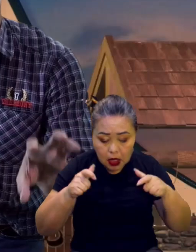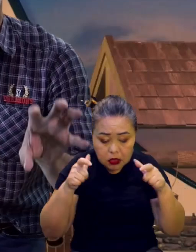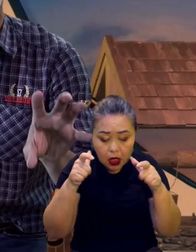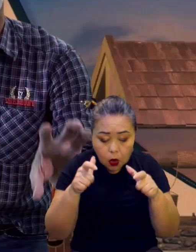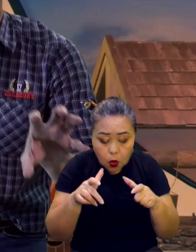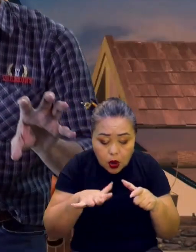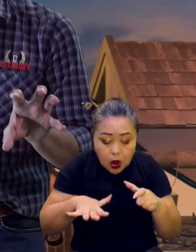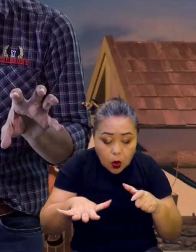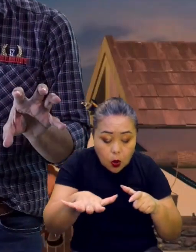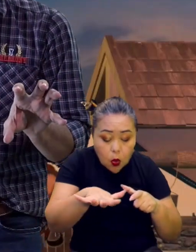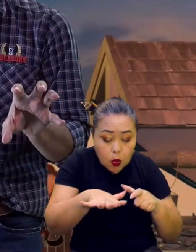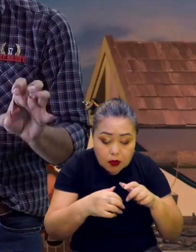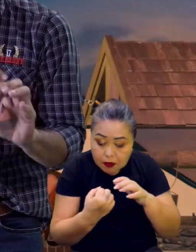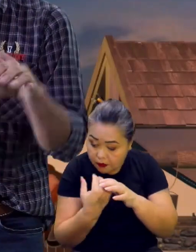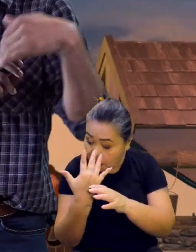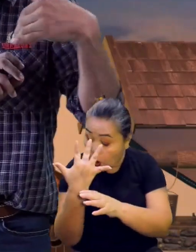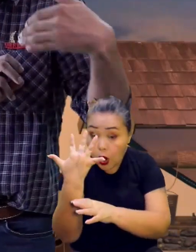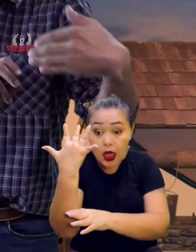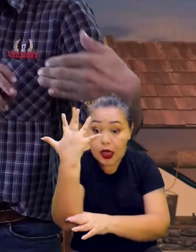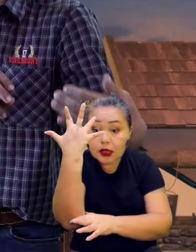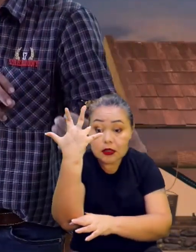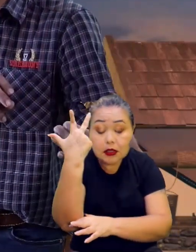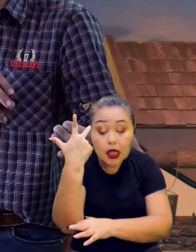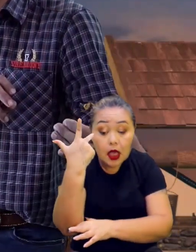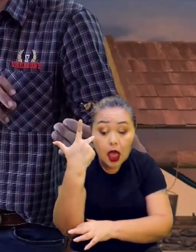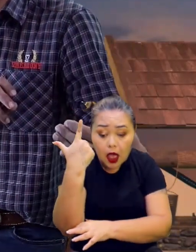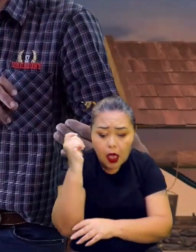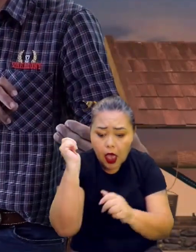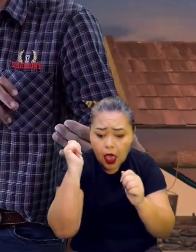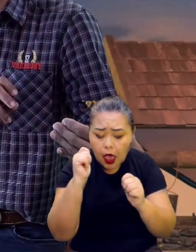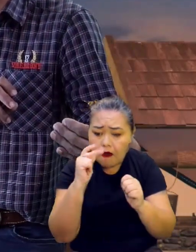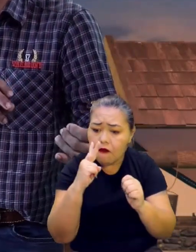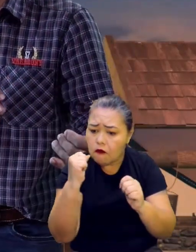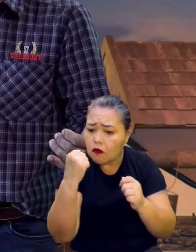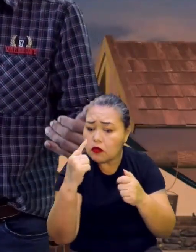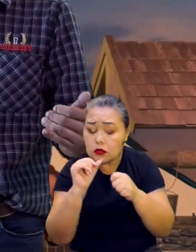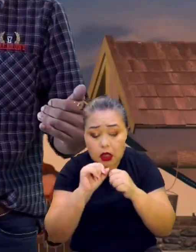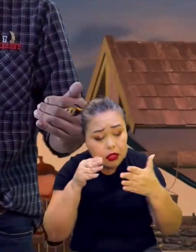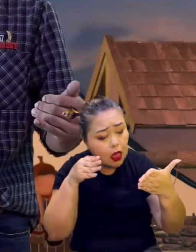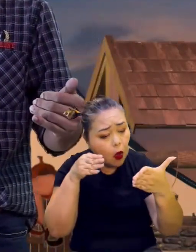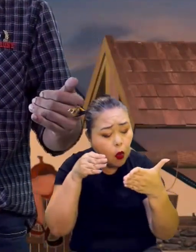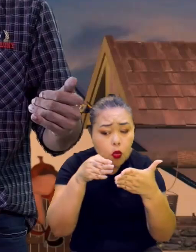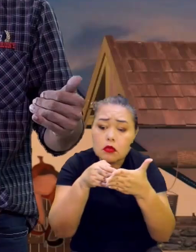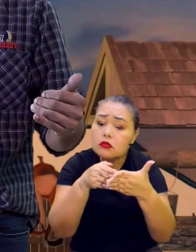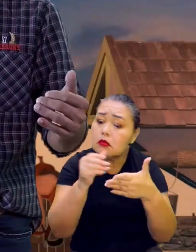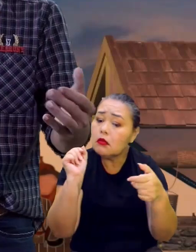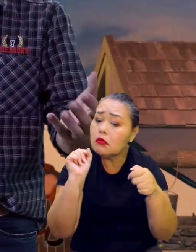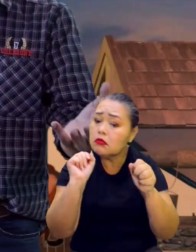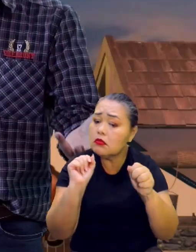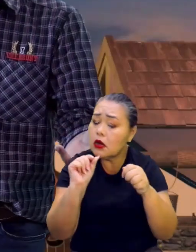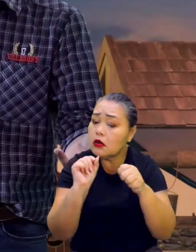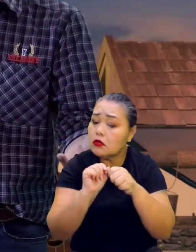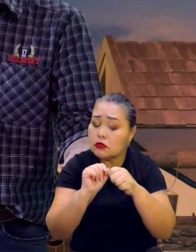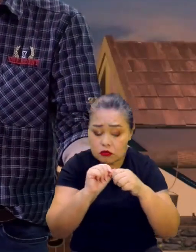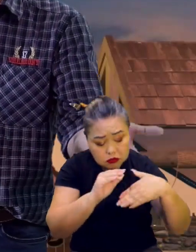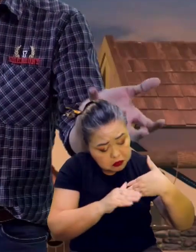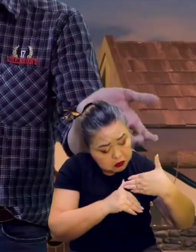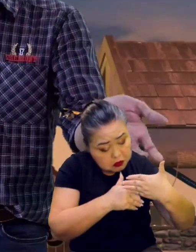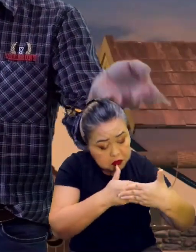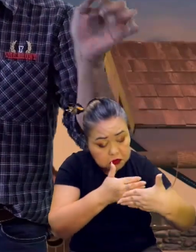determinada área florestal e até onde nós podemos realizar o processo